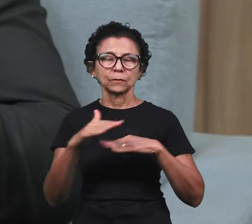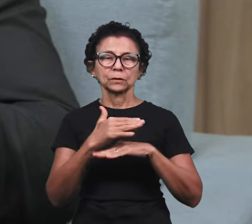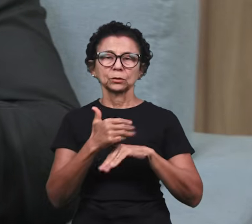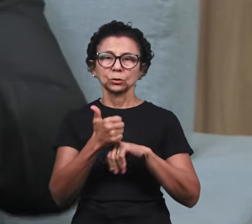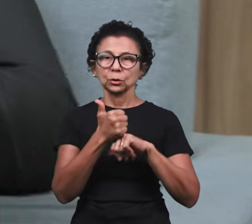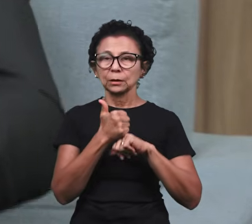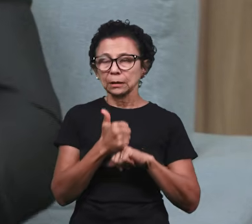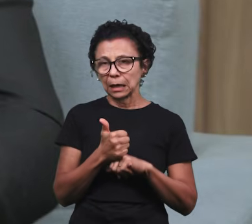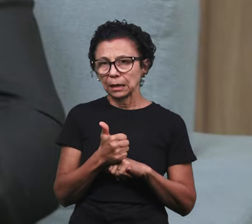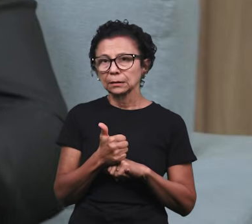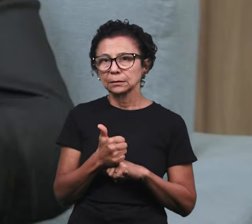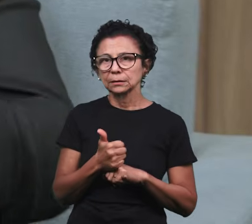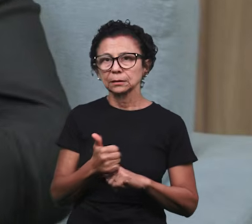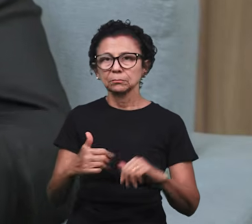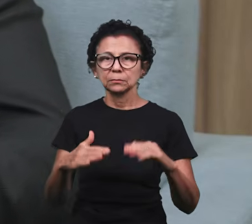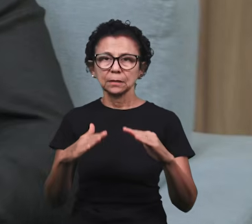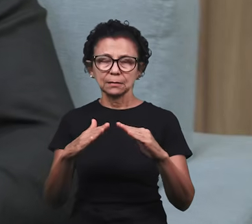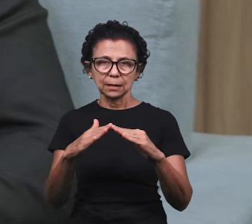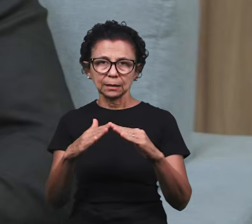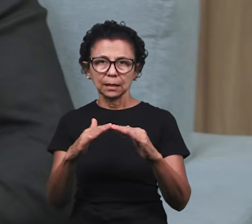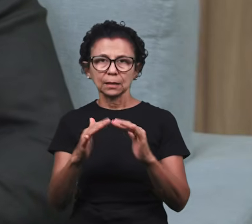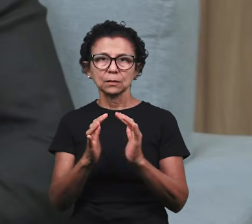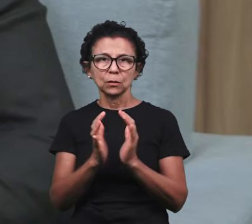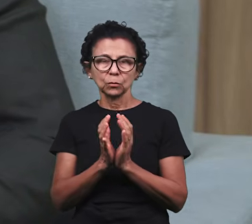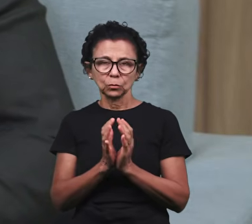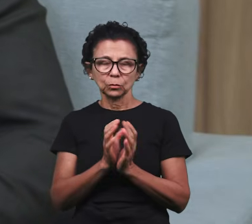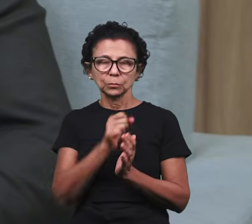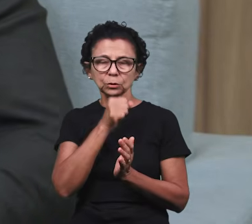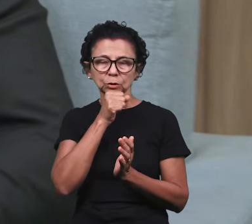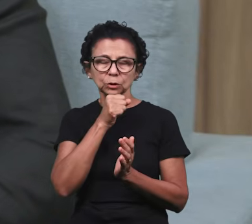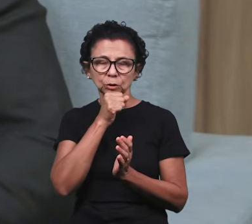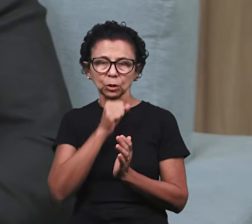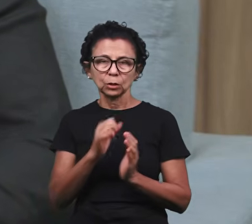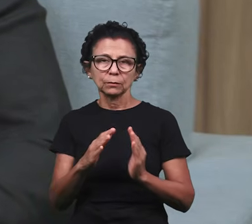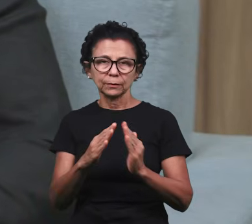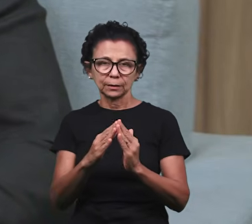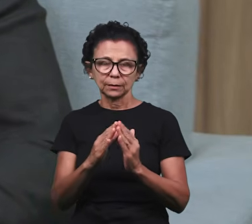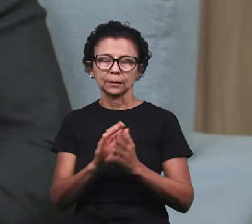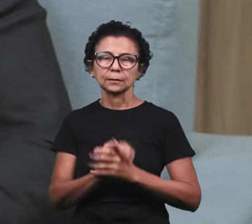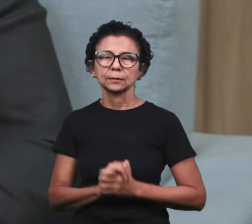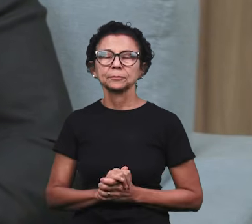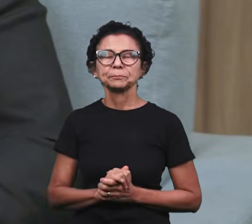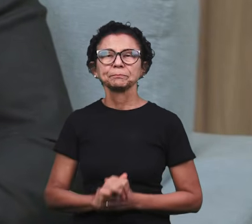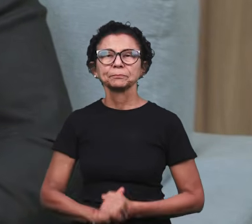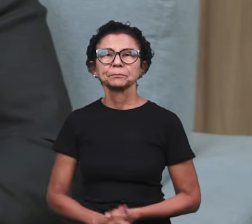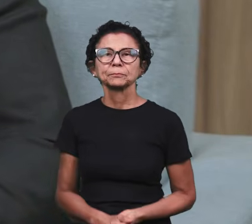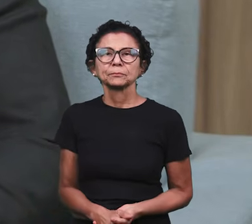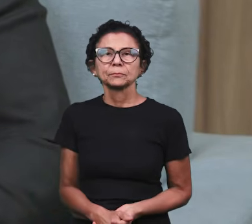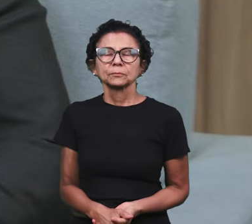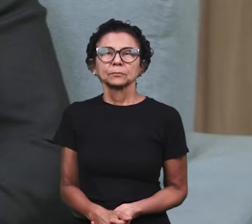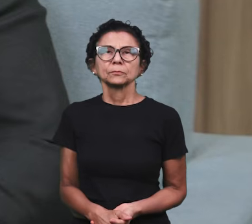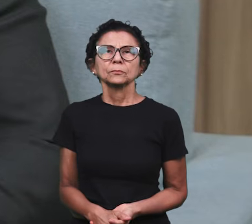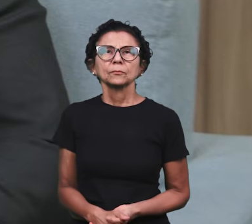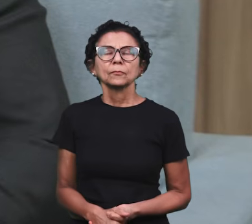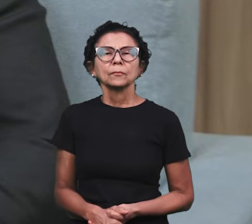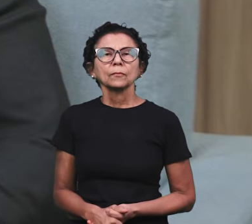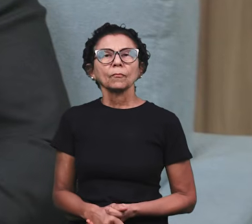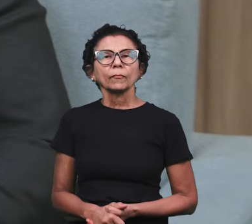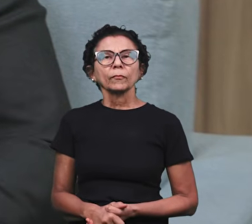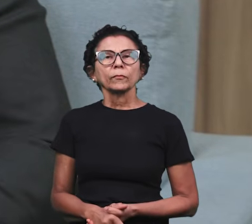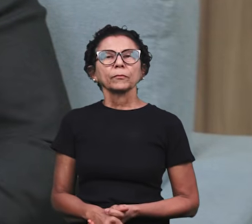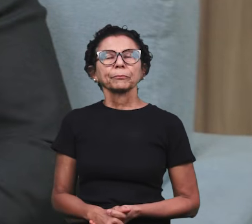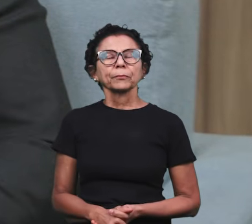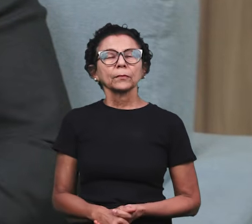lá para morar lá, né? Para ficar e ser cuidado lá. A gente chama de casa de repouso. Então, está acontecendo em uma dessas casas de repouso